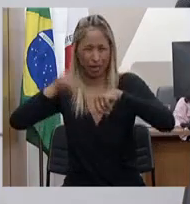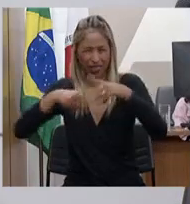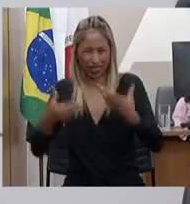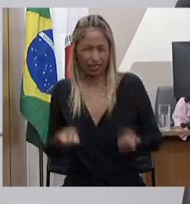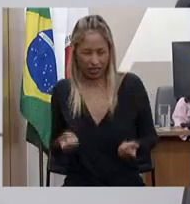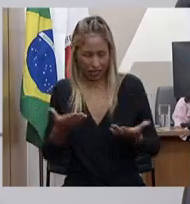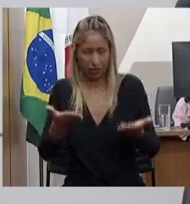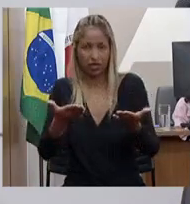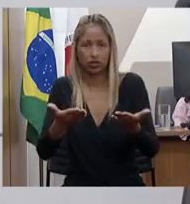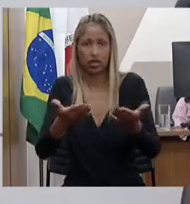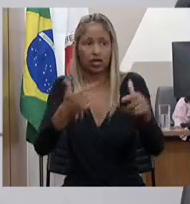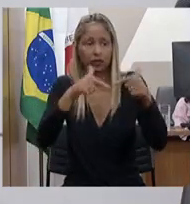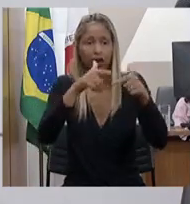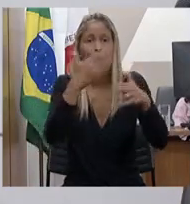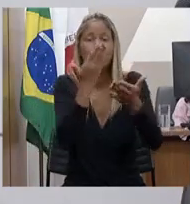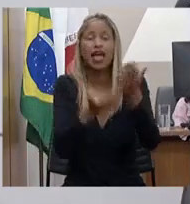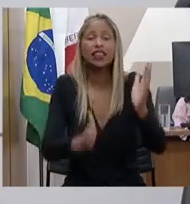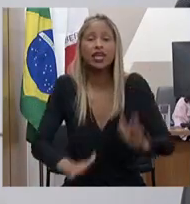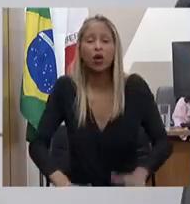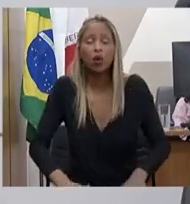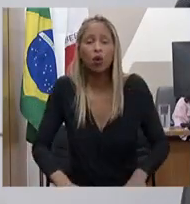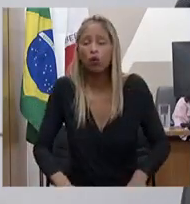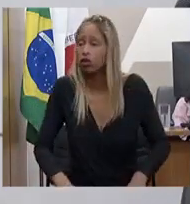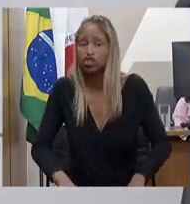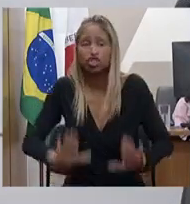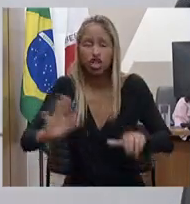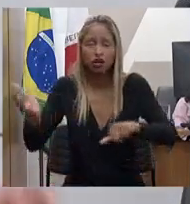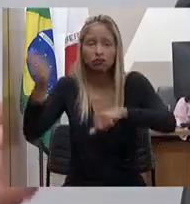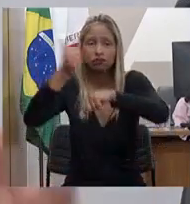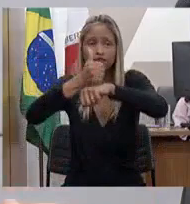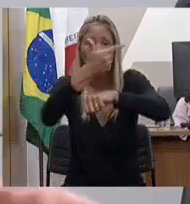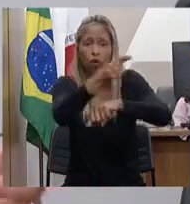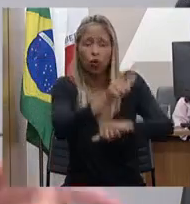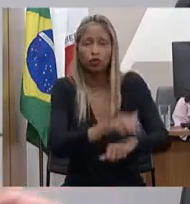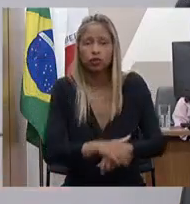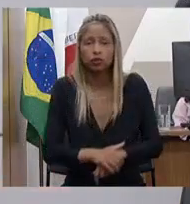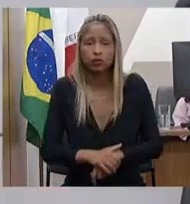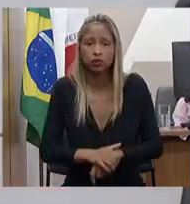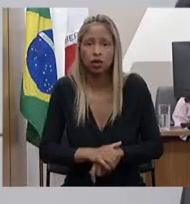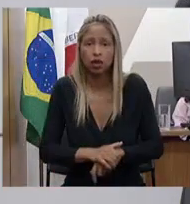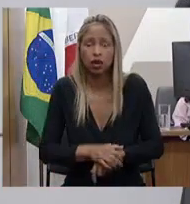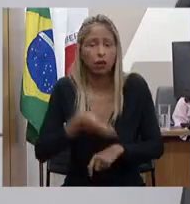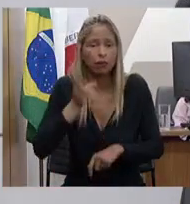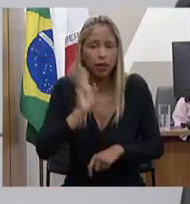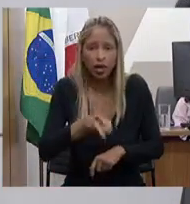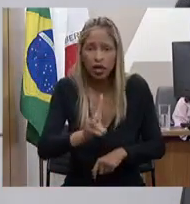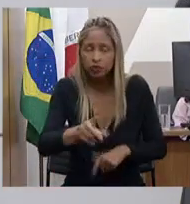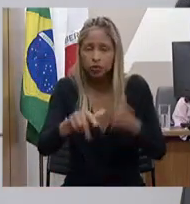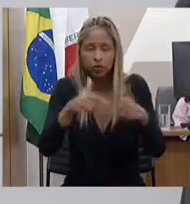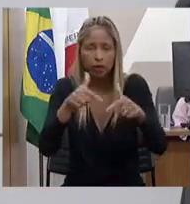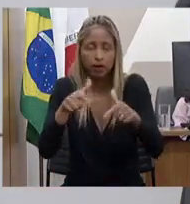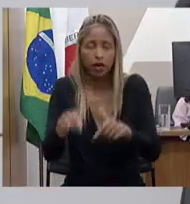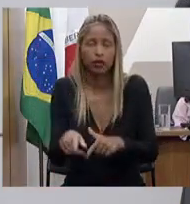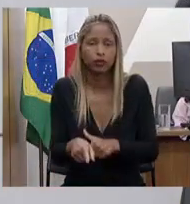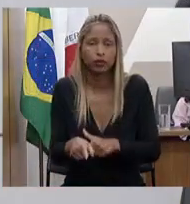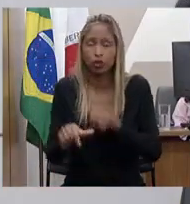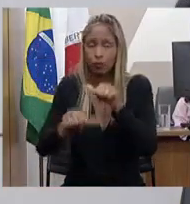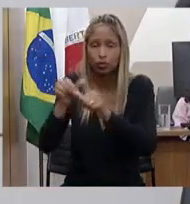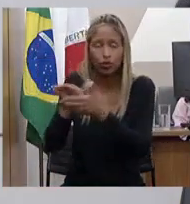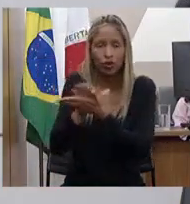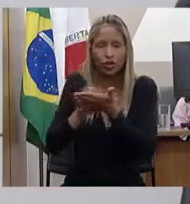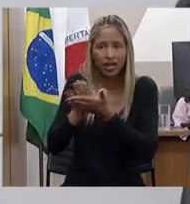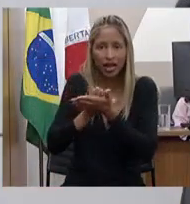porque esse trabalhador que perdeu as pernas ele foi substituído mas o processo de trabalho não mudou entende